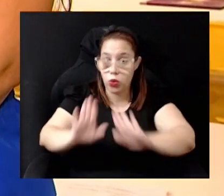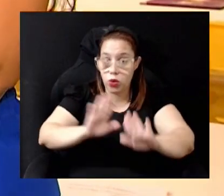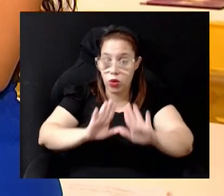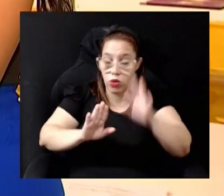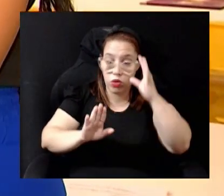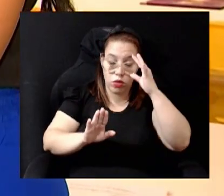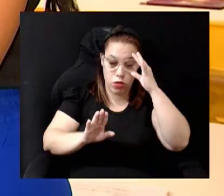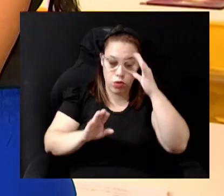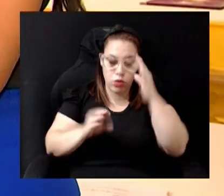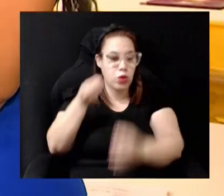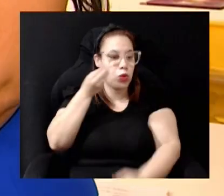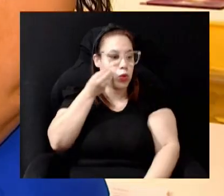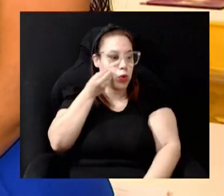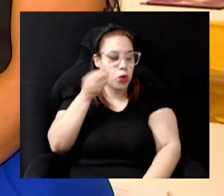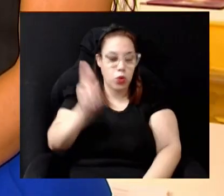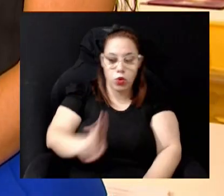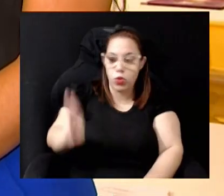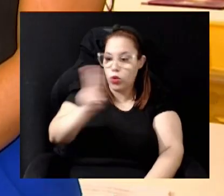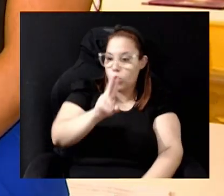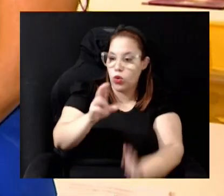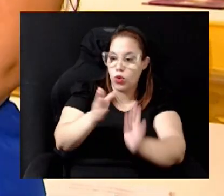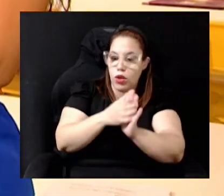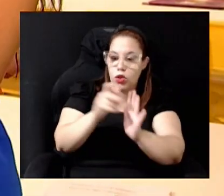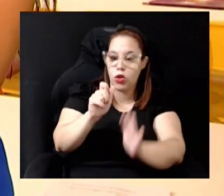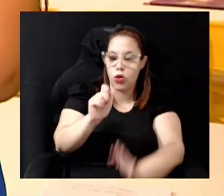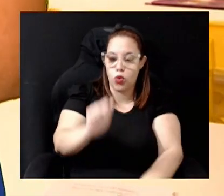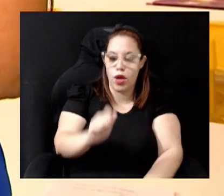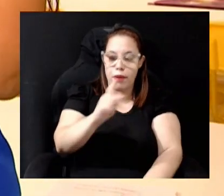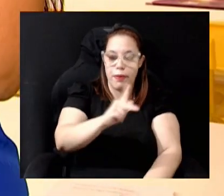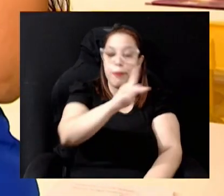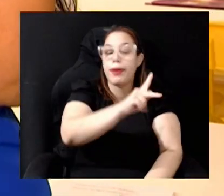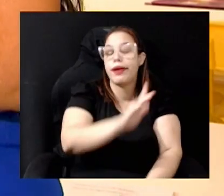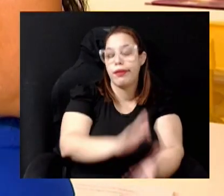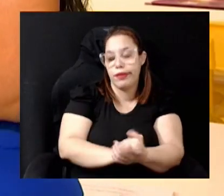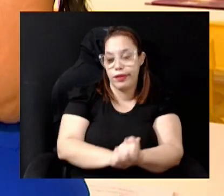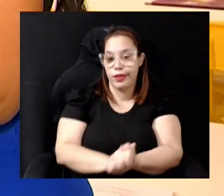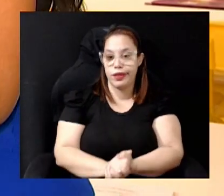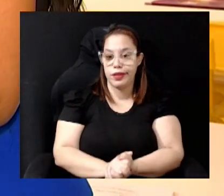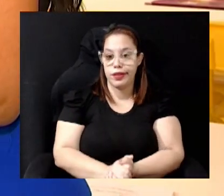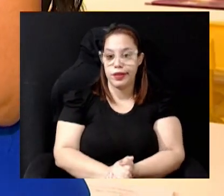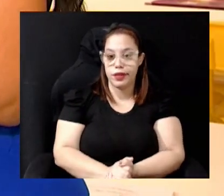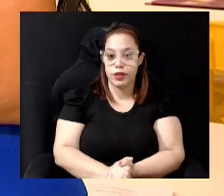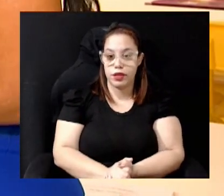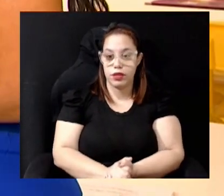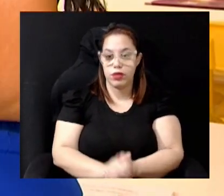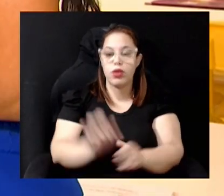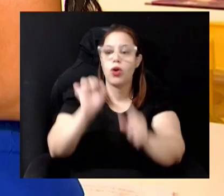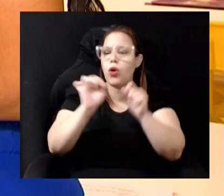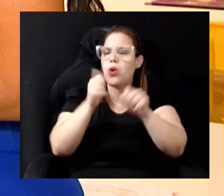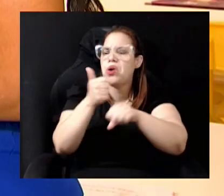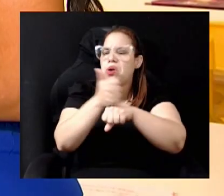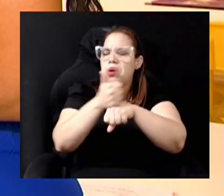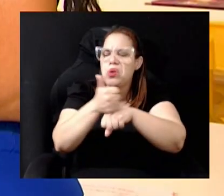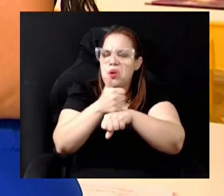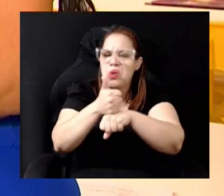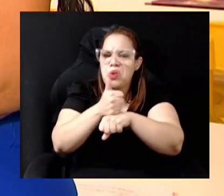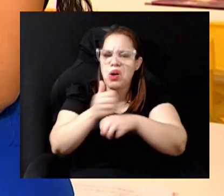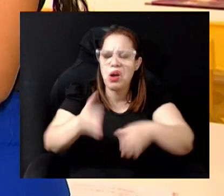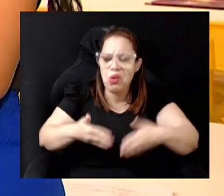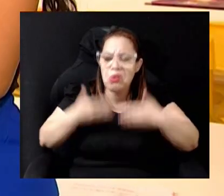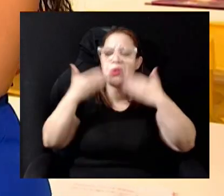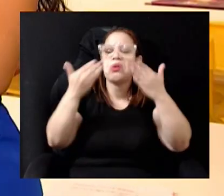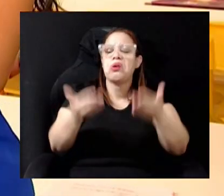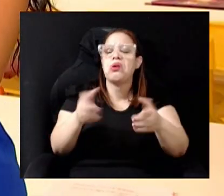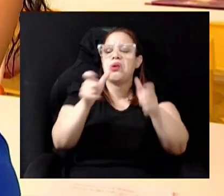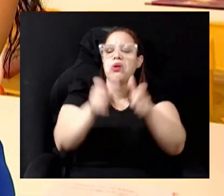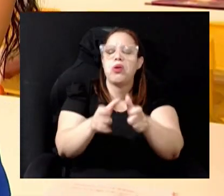de uso do aplicativo. Muito bem. E onde esse profissional atua? O